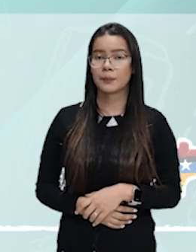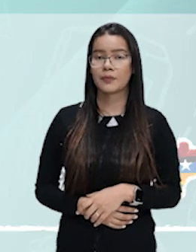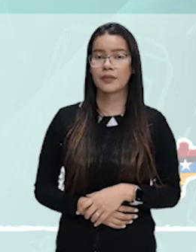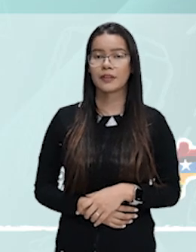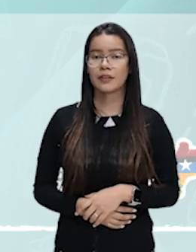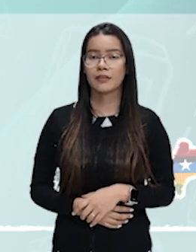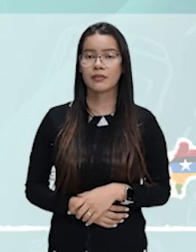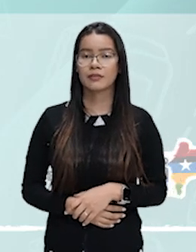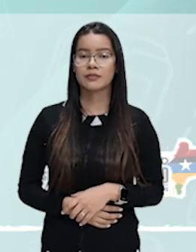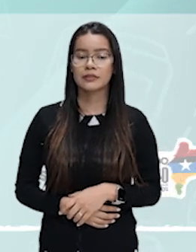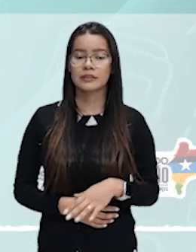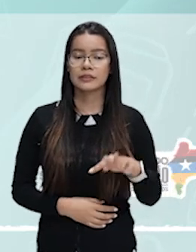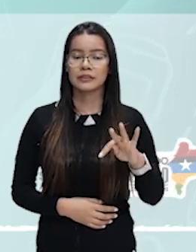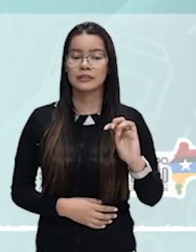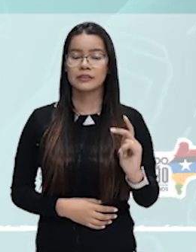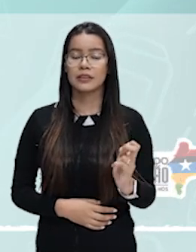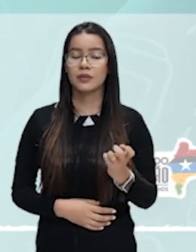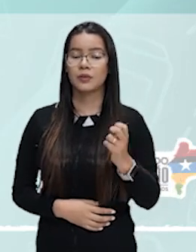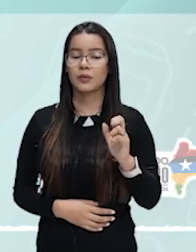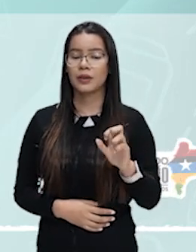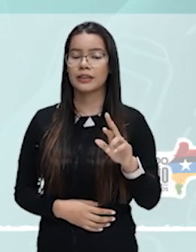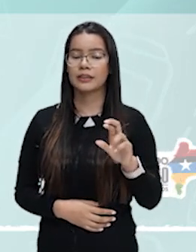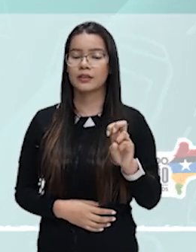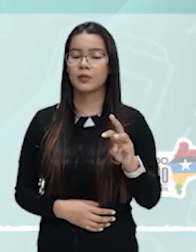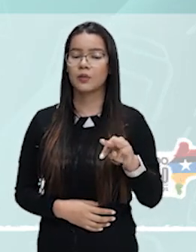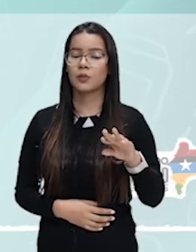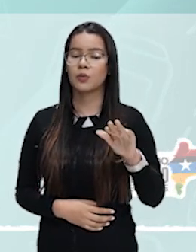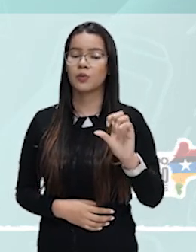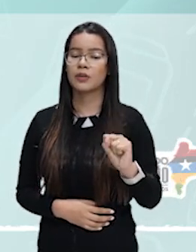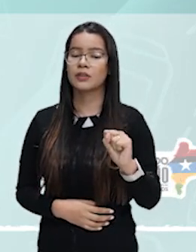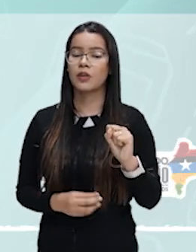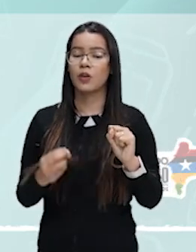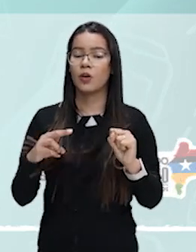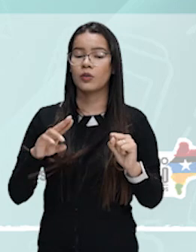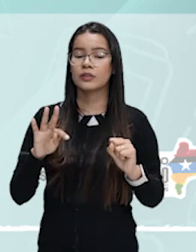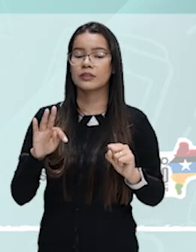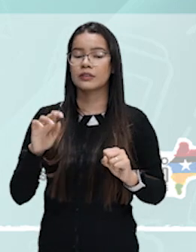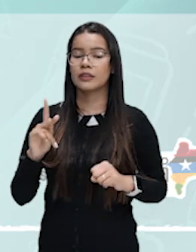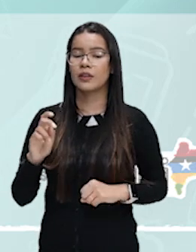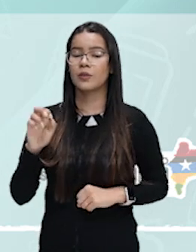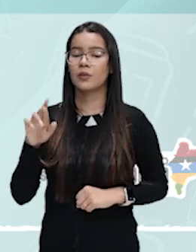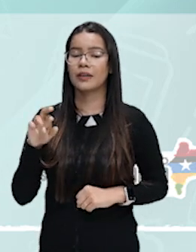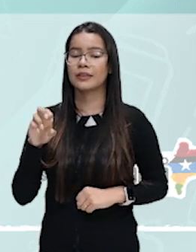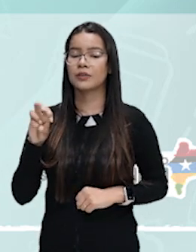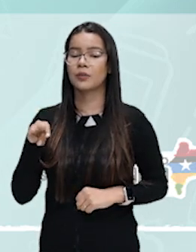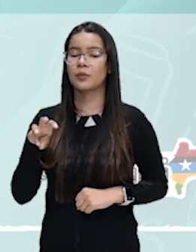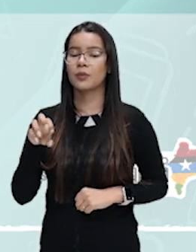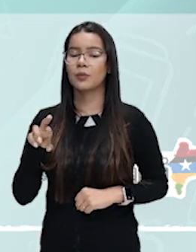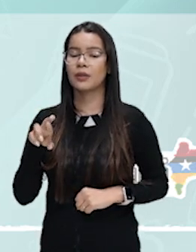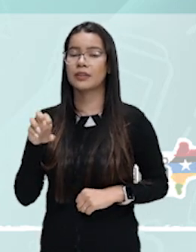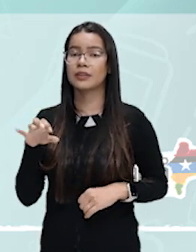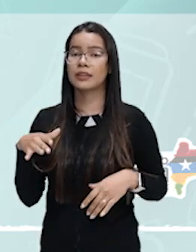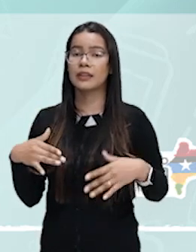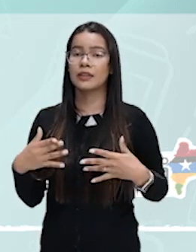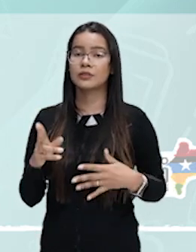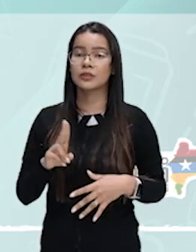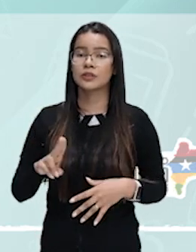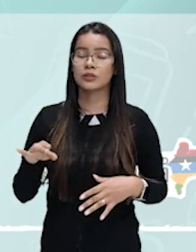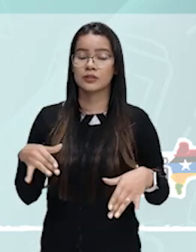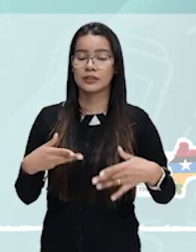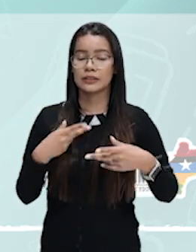passado. There was é usado no singular quando você quer falar da existência no passado de apenas uma